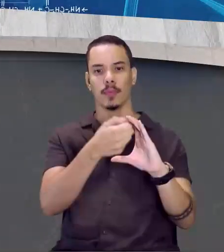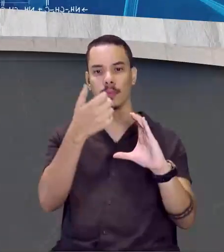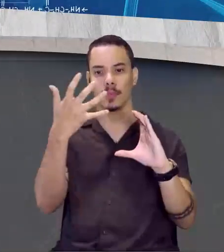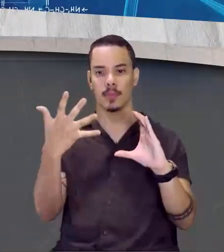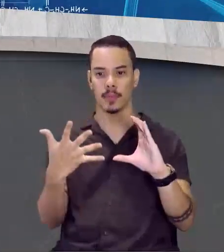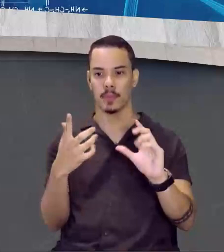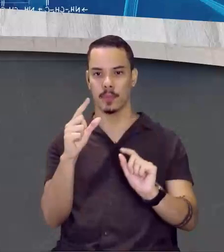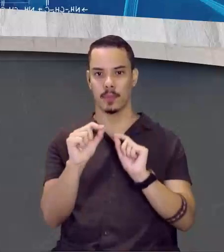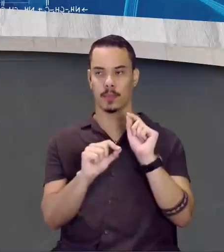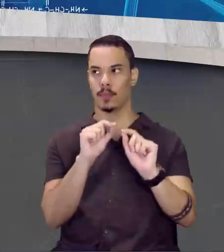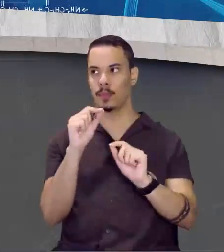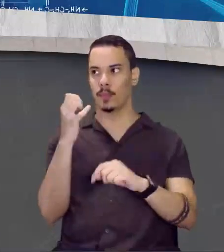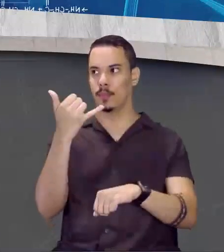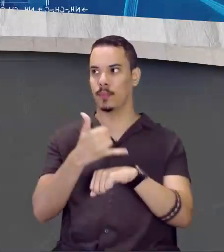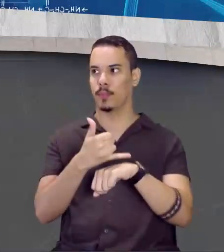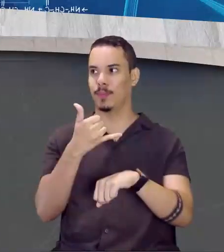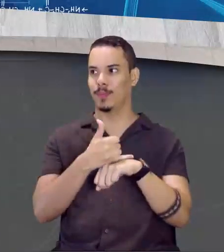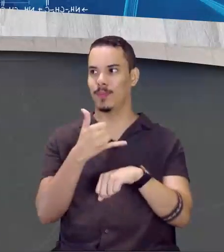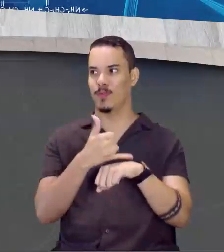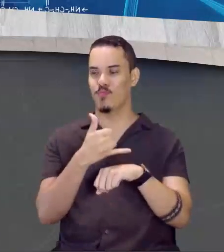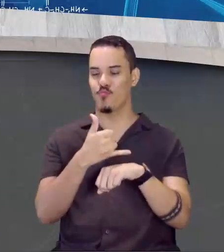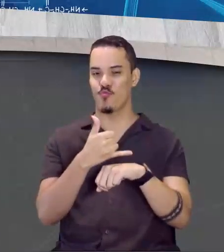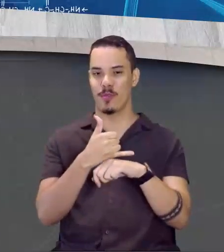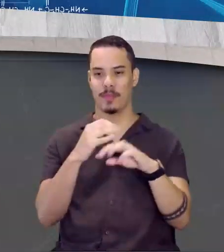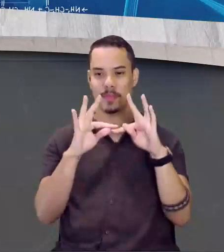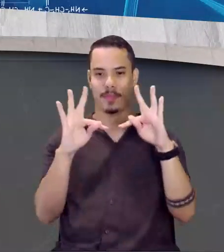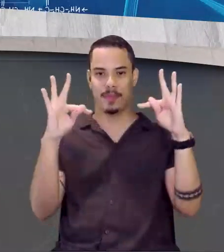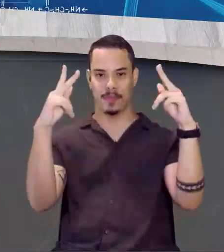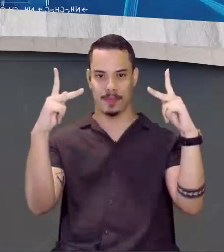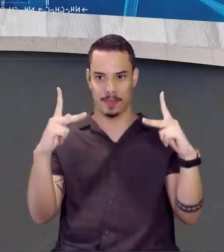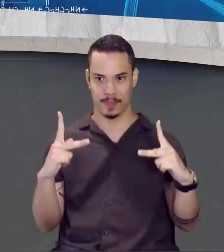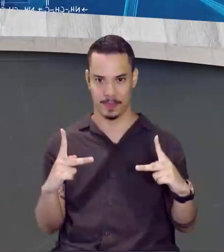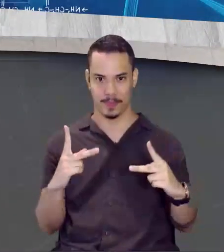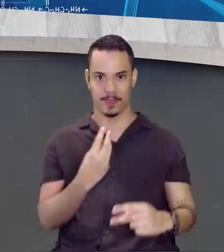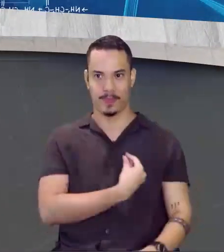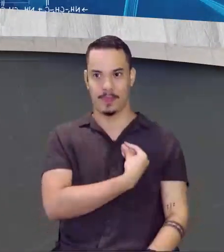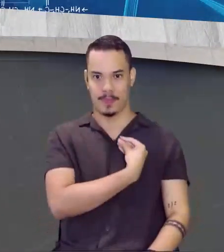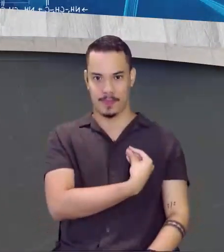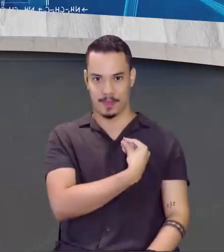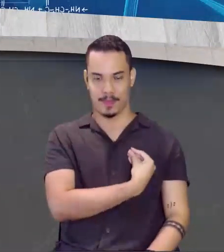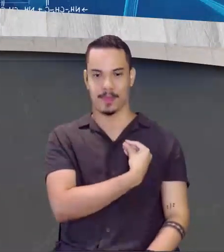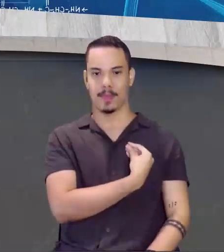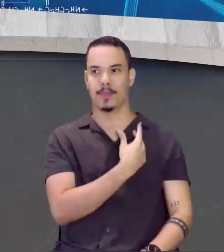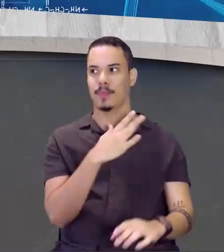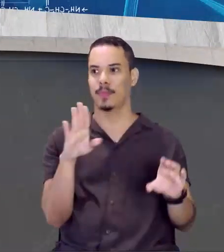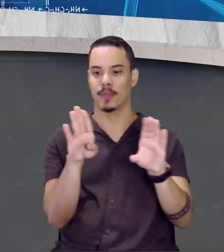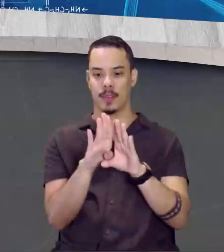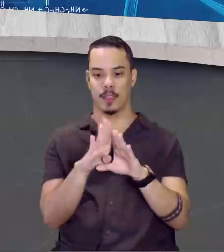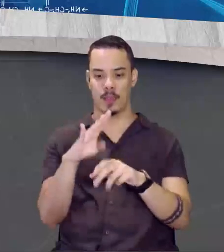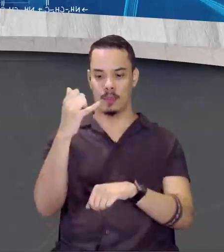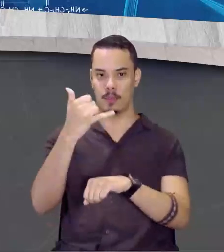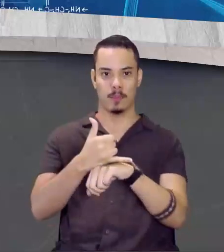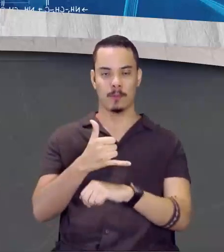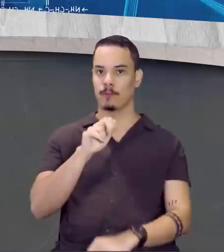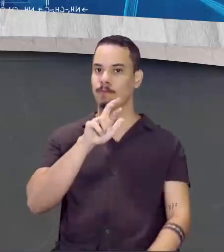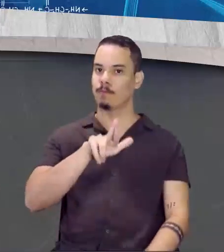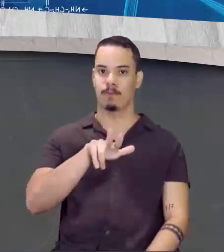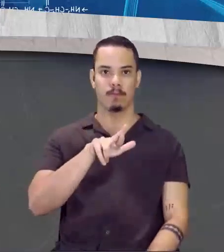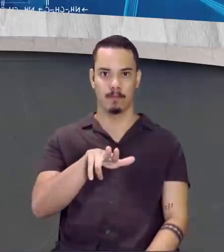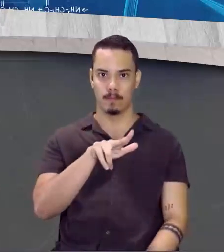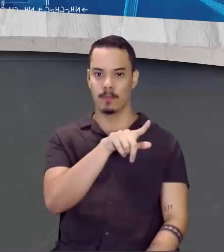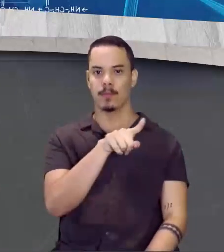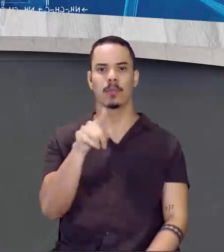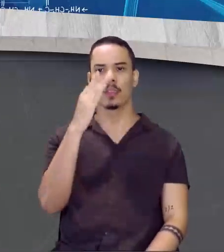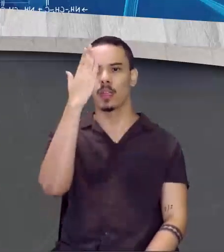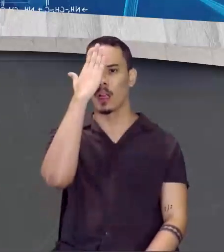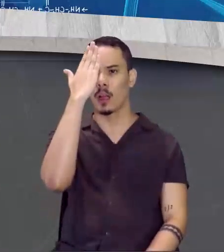caracterizando os metais da tabela periódica, os metais que existem na natureza. Os ametais, aqueles